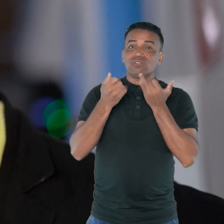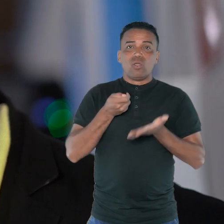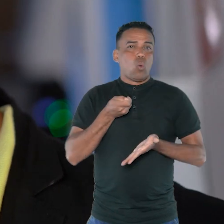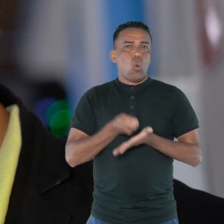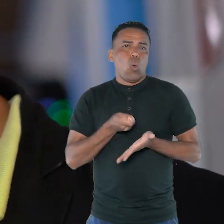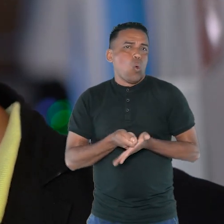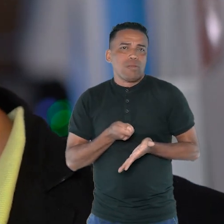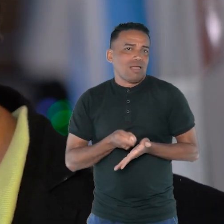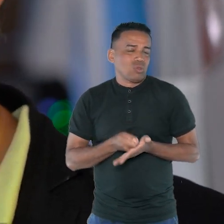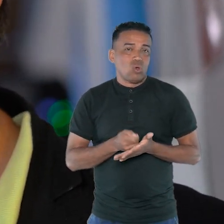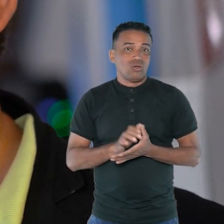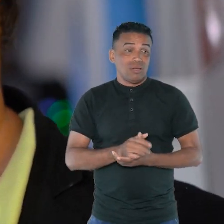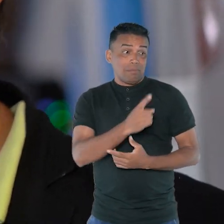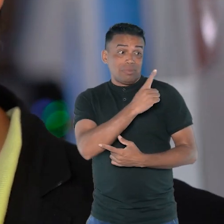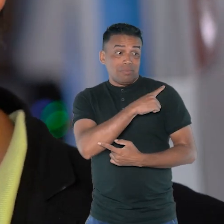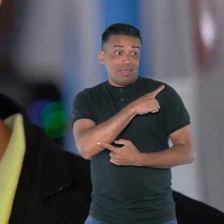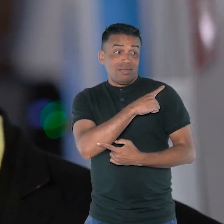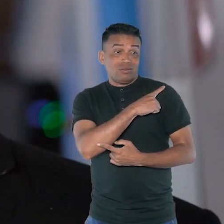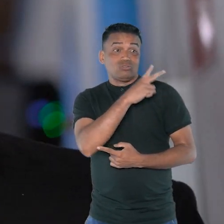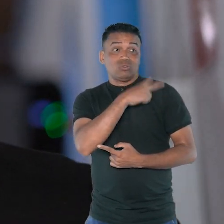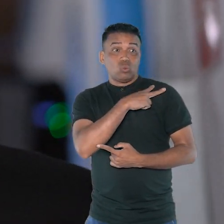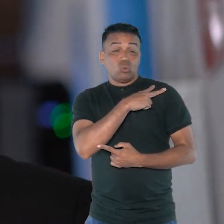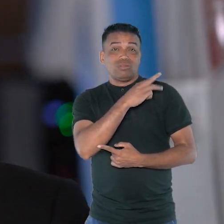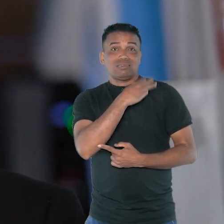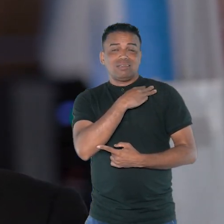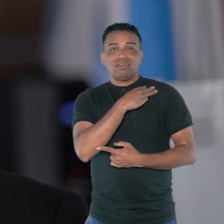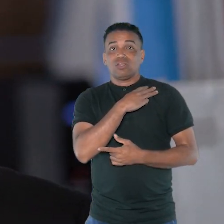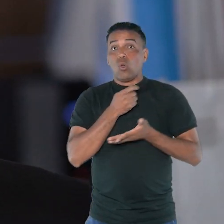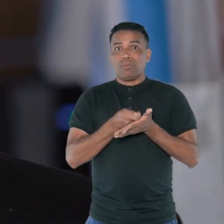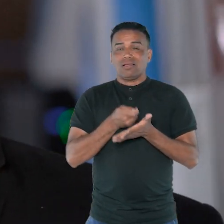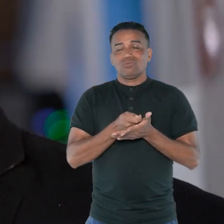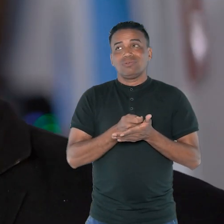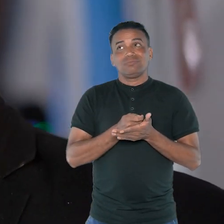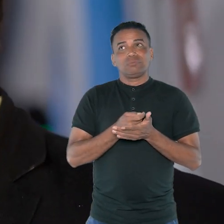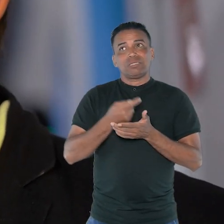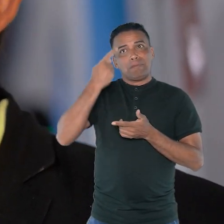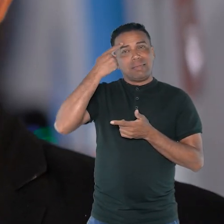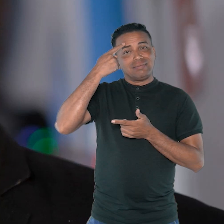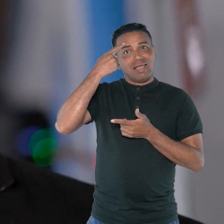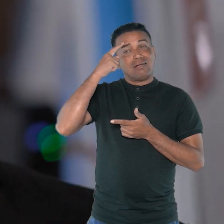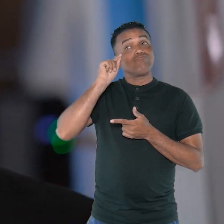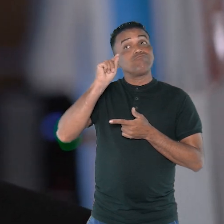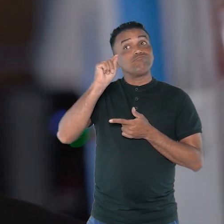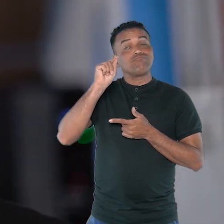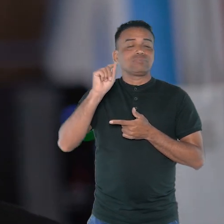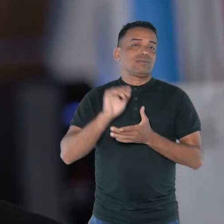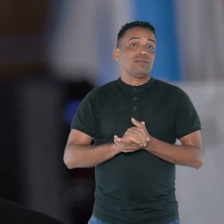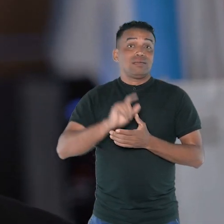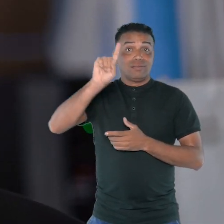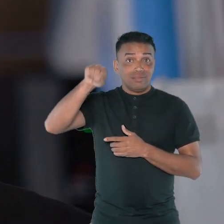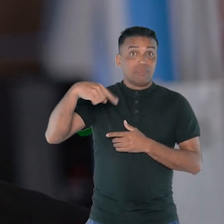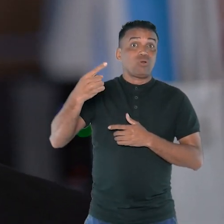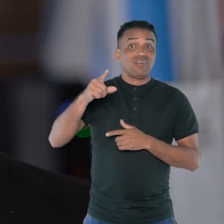obrigatório o que vai ser feito. Você sai do primeiro, vai para o segundo vai para o 3º, você não tem que pensar muito o que você vai fazer. E na hora de decidir os caminhos que vai